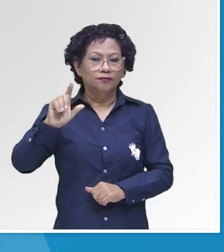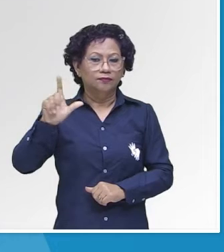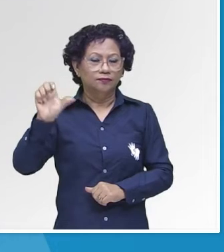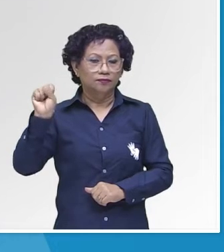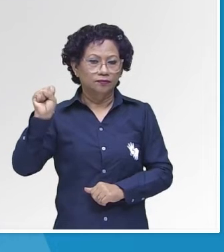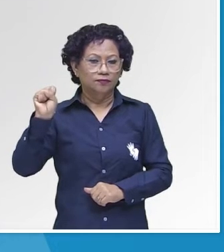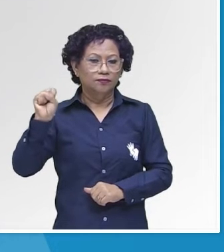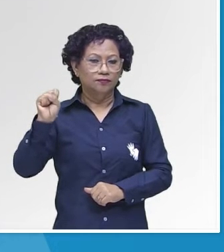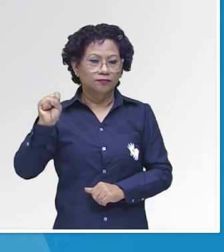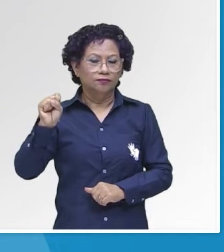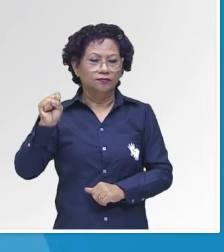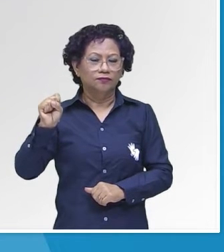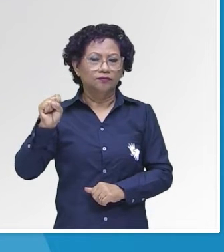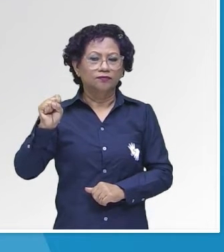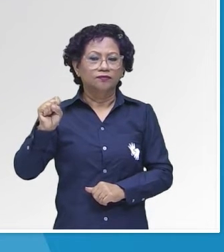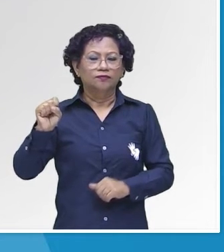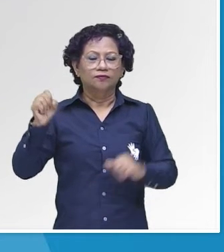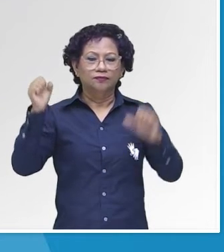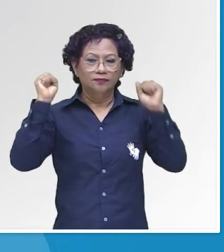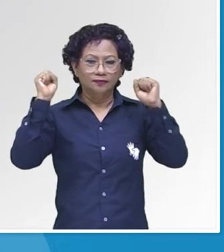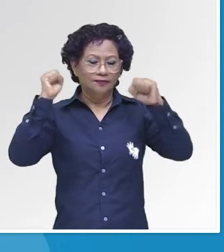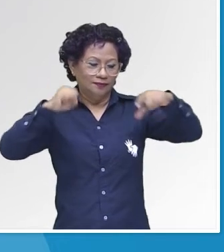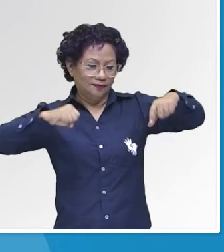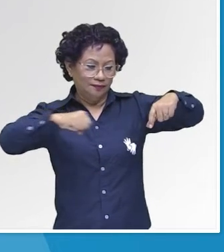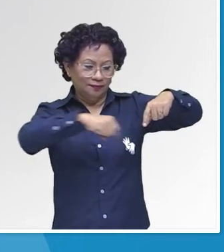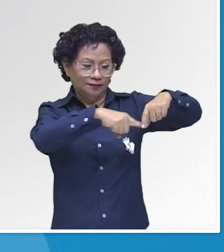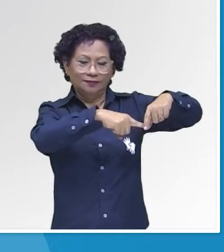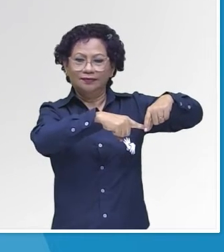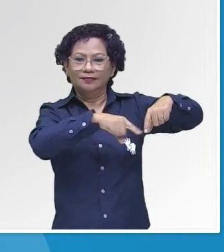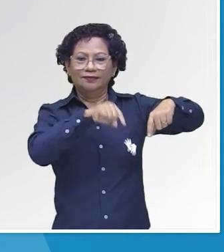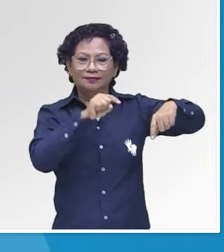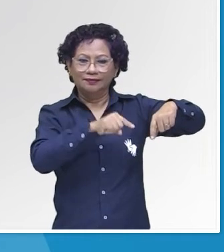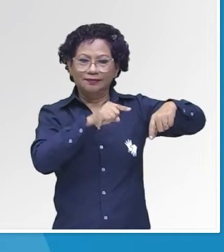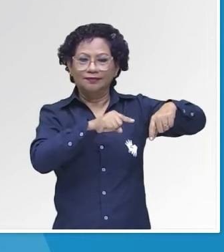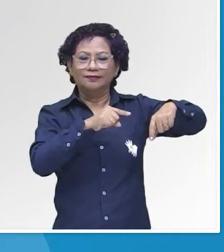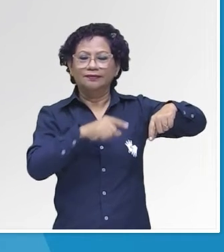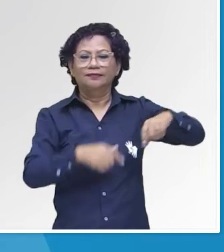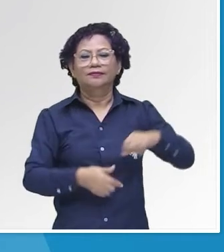resultado depois para que a gente possa analisar, tá bom? Então, olha aqui,